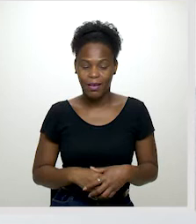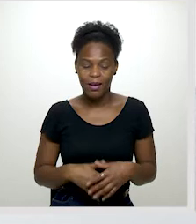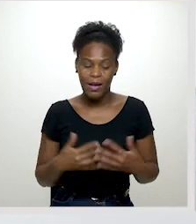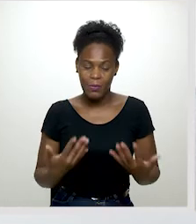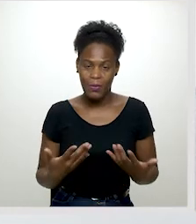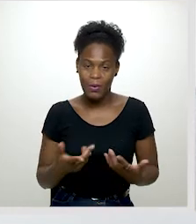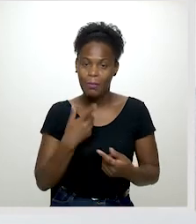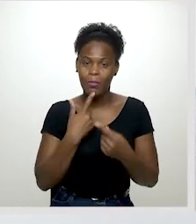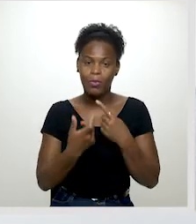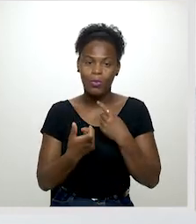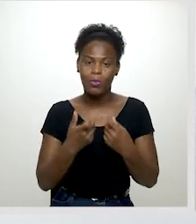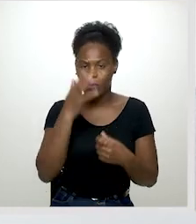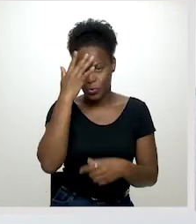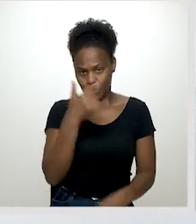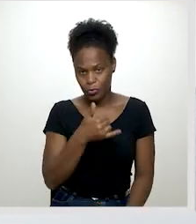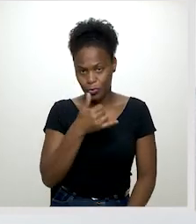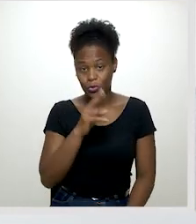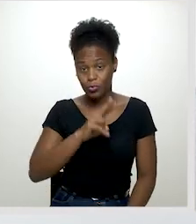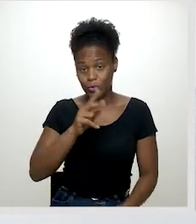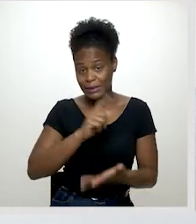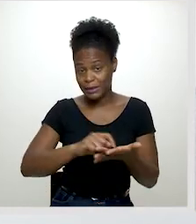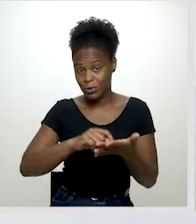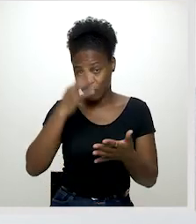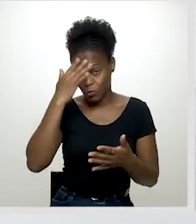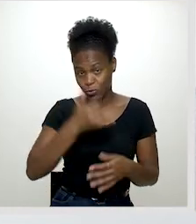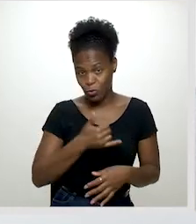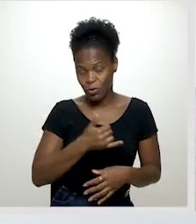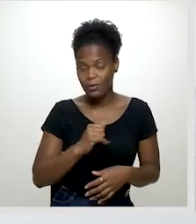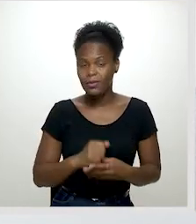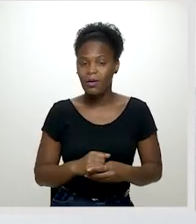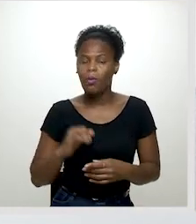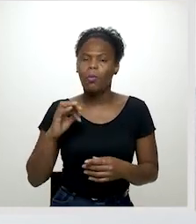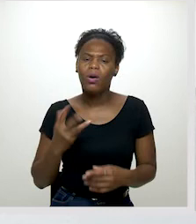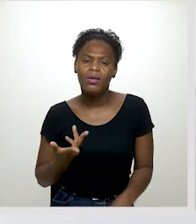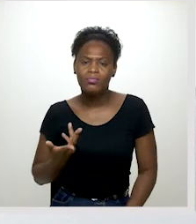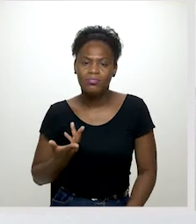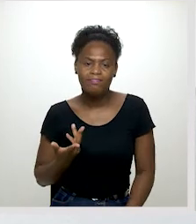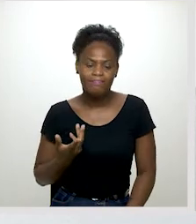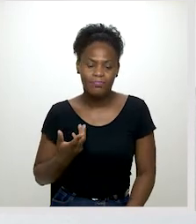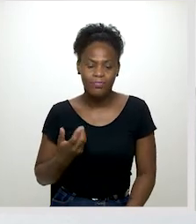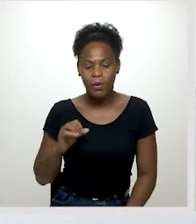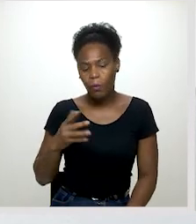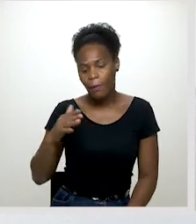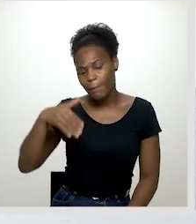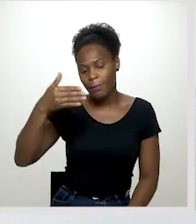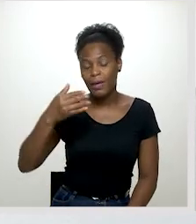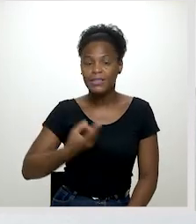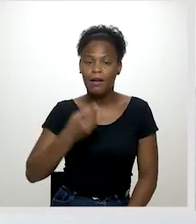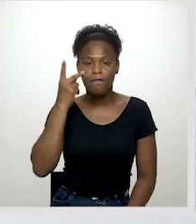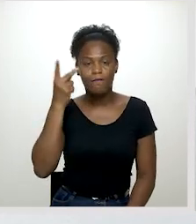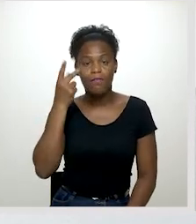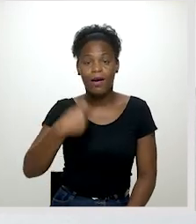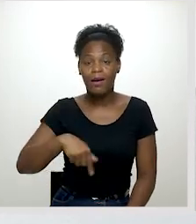Na pergunta 2, ou segunda pergunta, ou segundo exercício, quais foram os primeiros